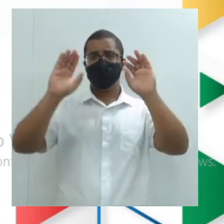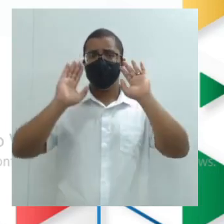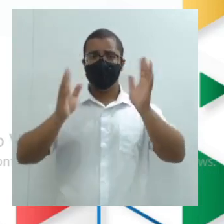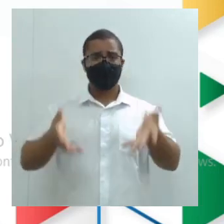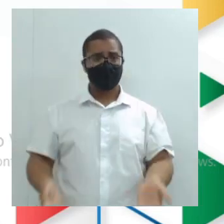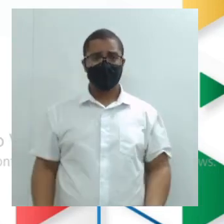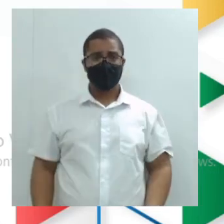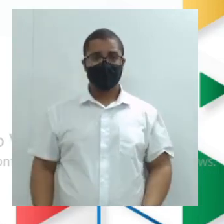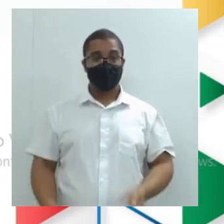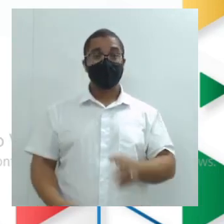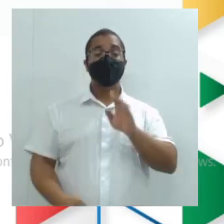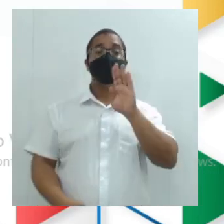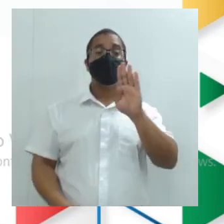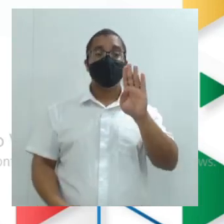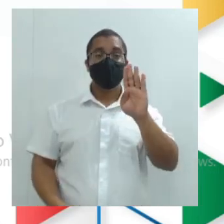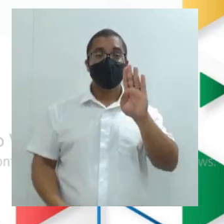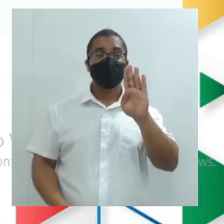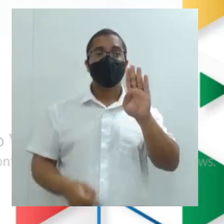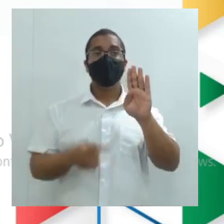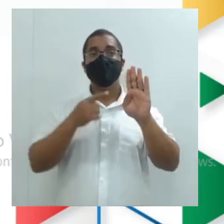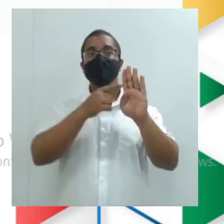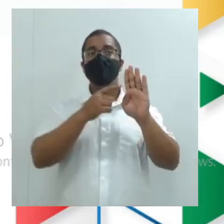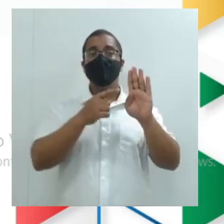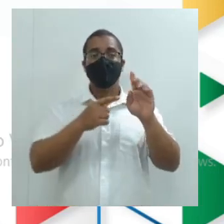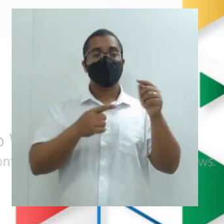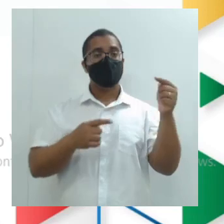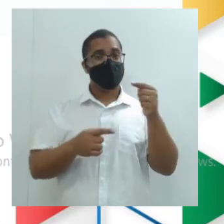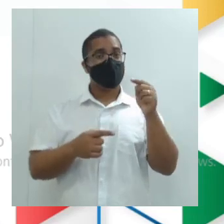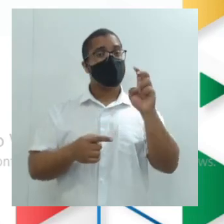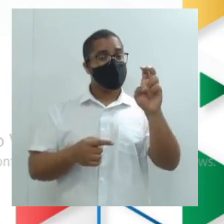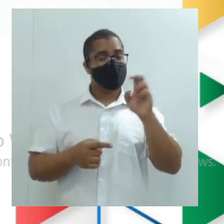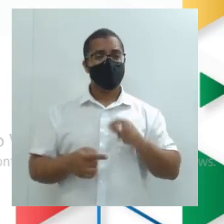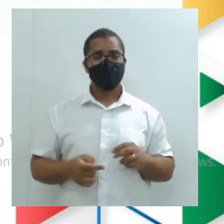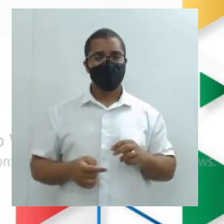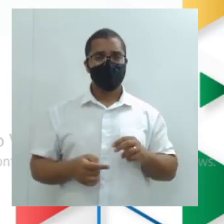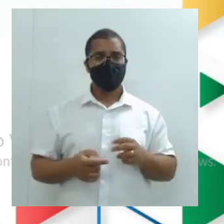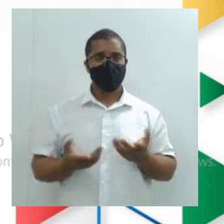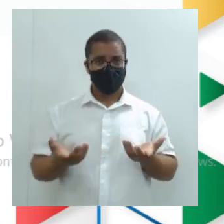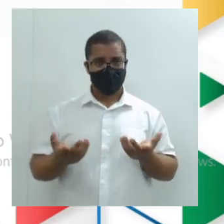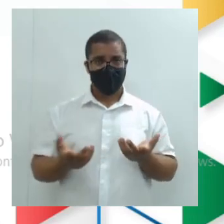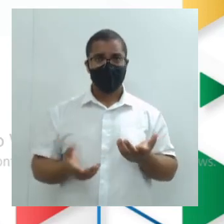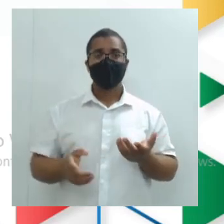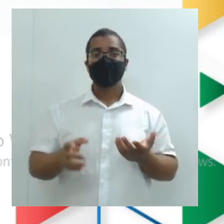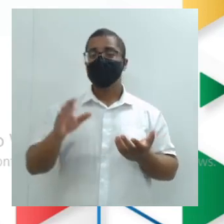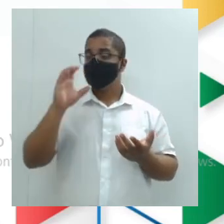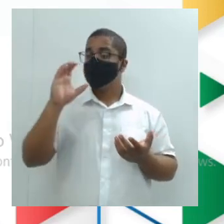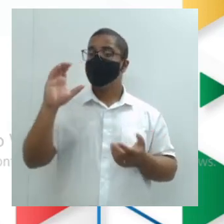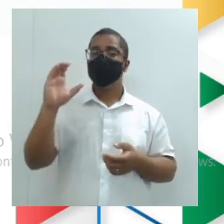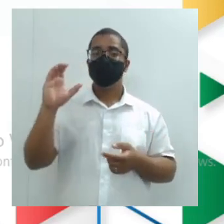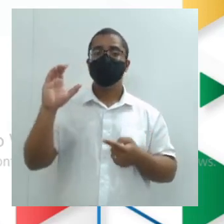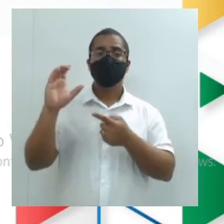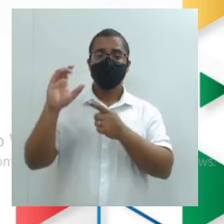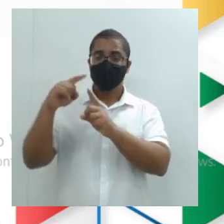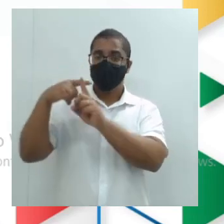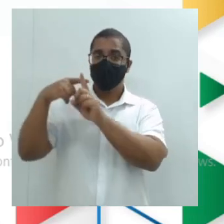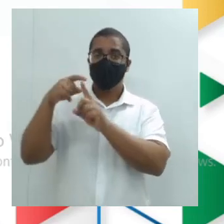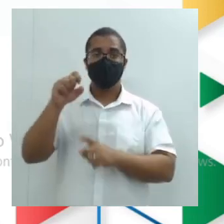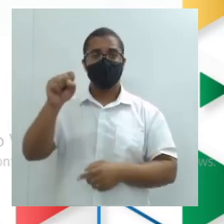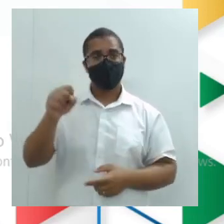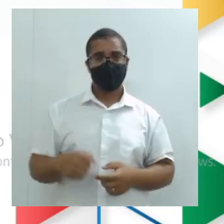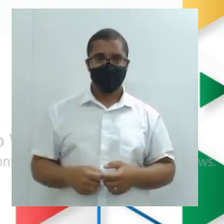Ok? A letra B está quanto distante? Menos 5 da capital. E a letra C, mais